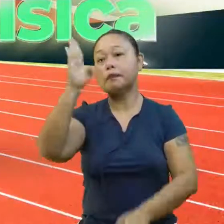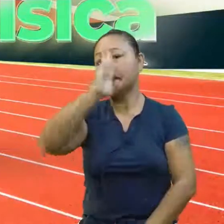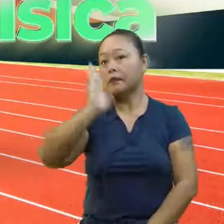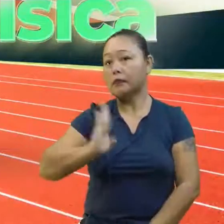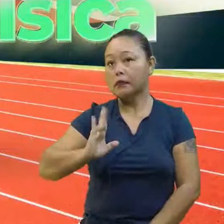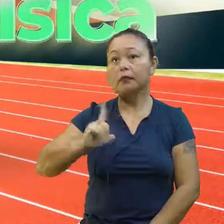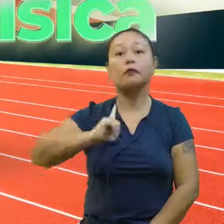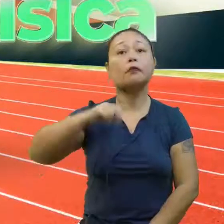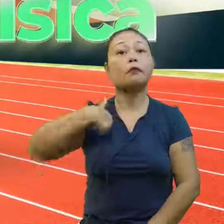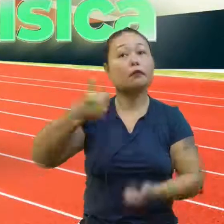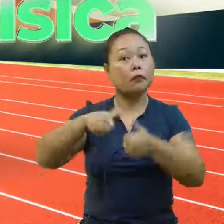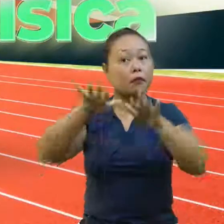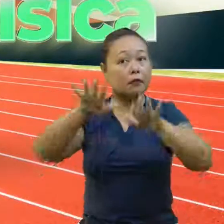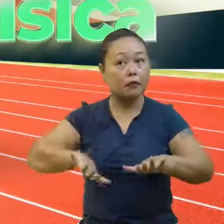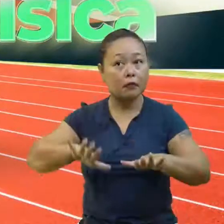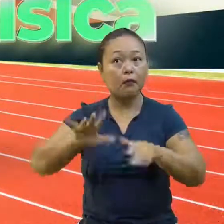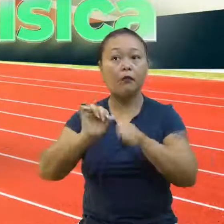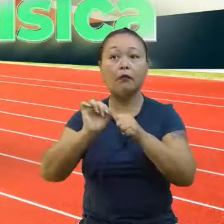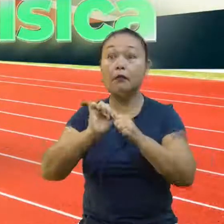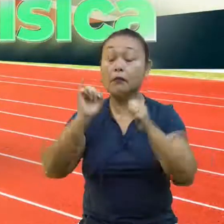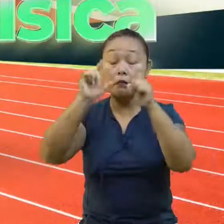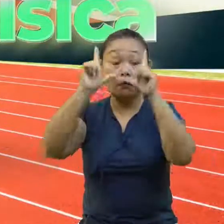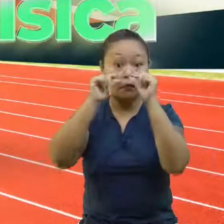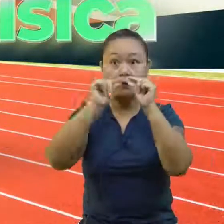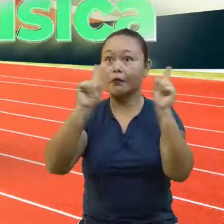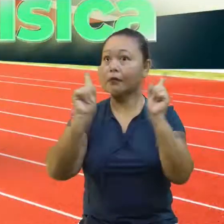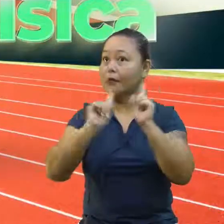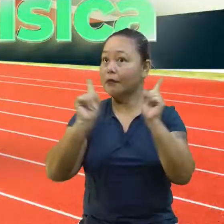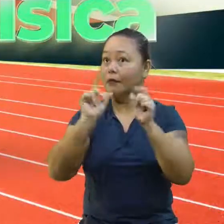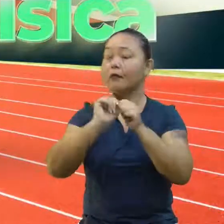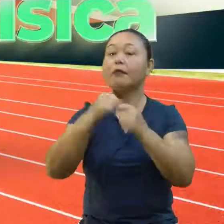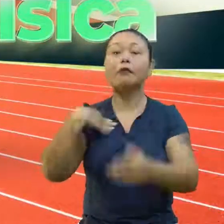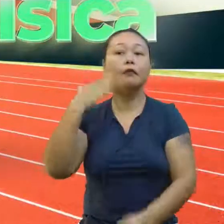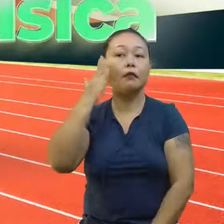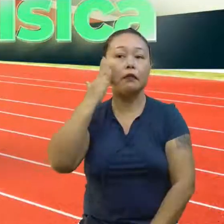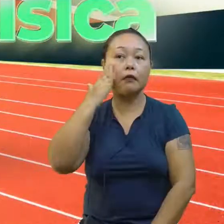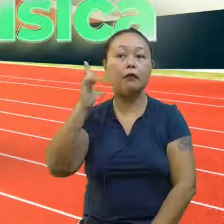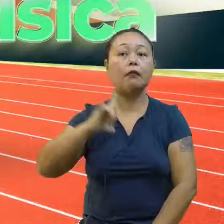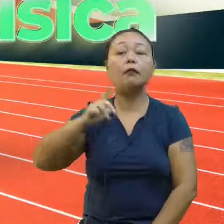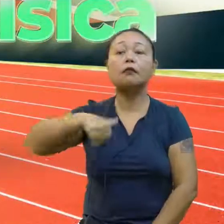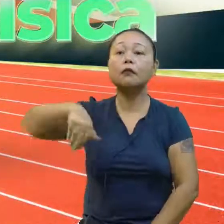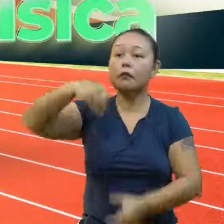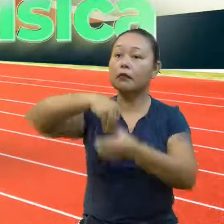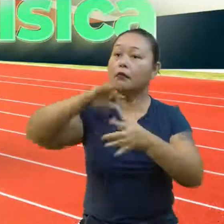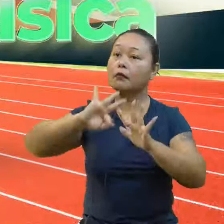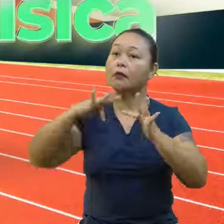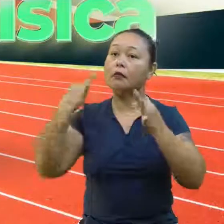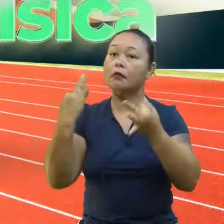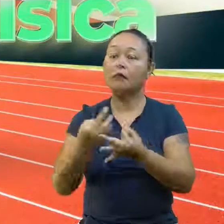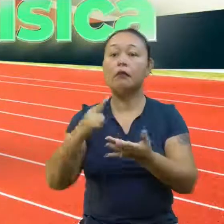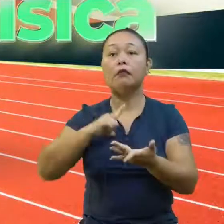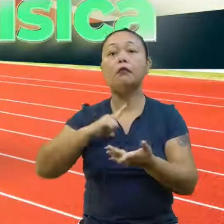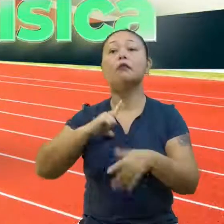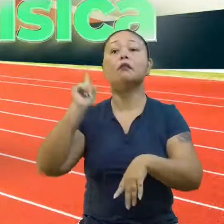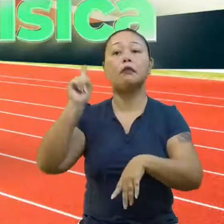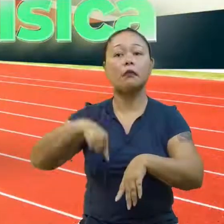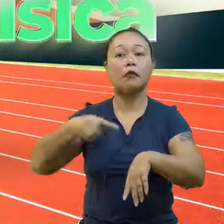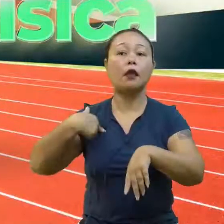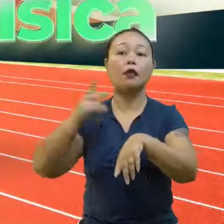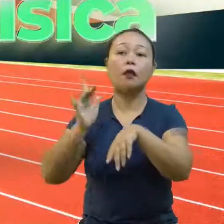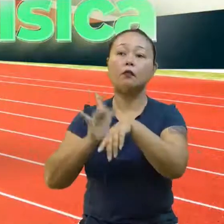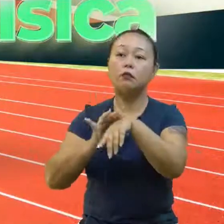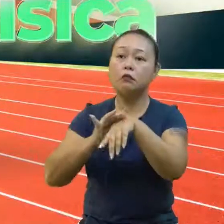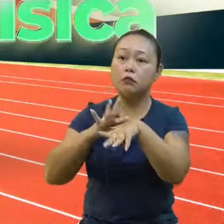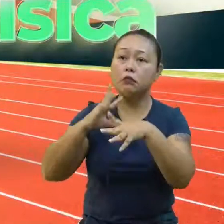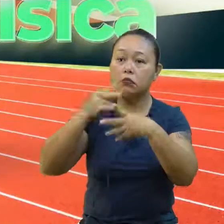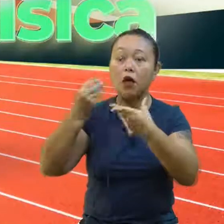ficar comigo hoje na aula sem piscar, que eu tenho certeza que você deve ter alguém na sua família que tem alguma doença crônico-degenerativa